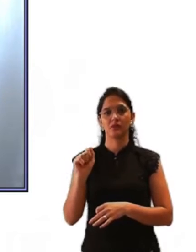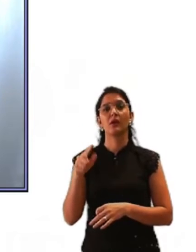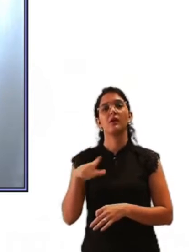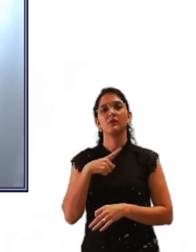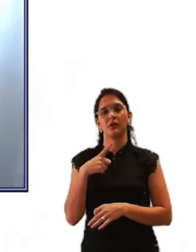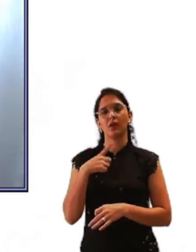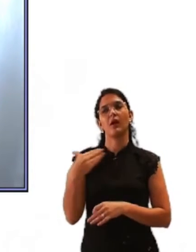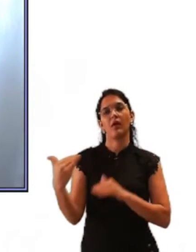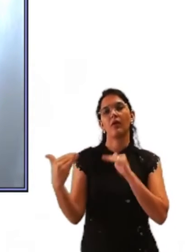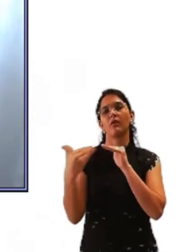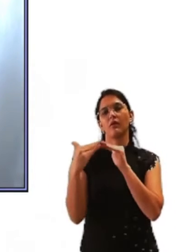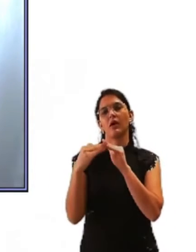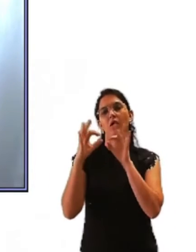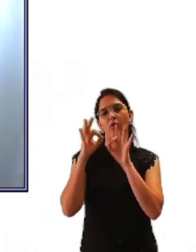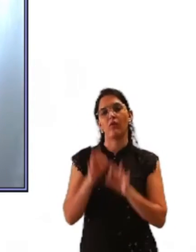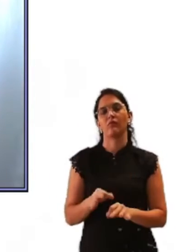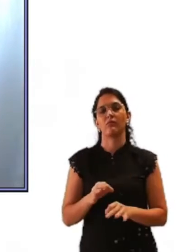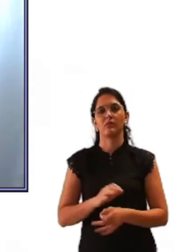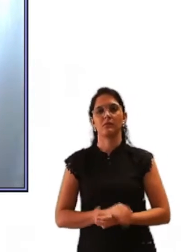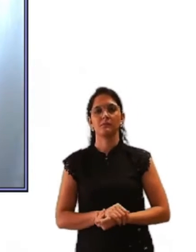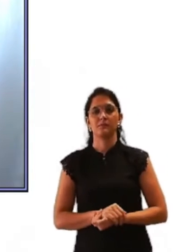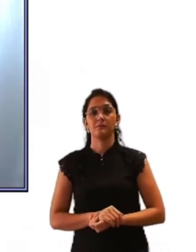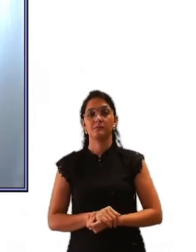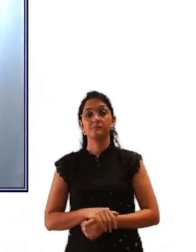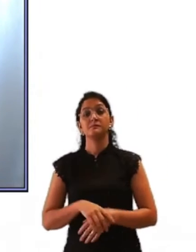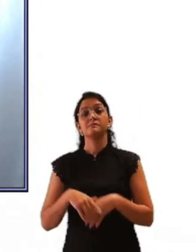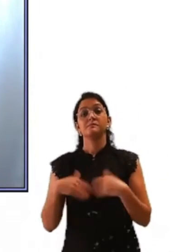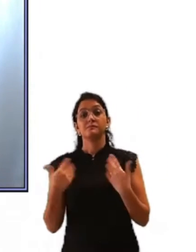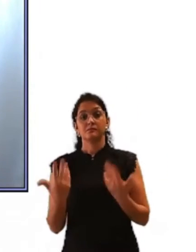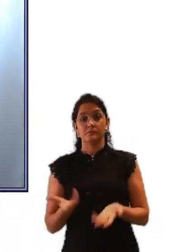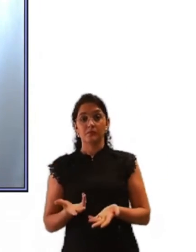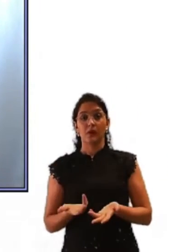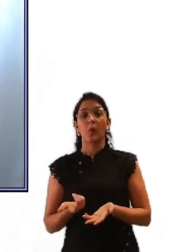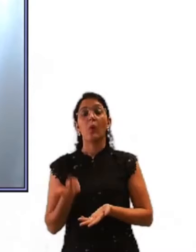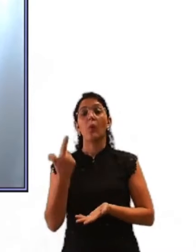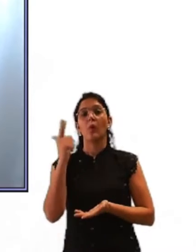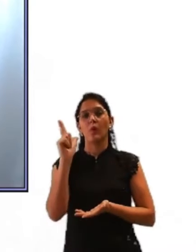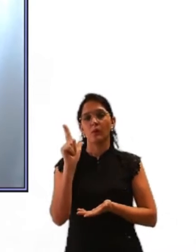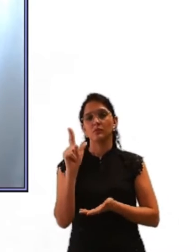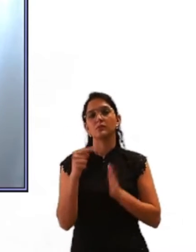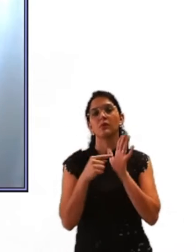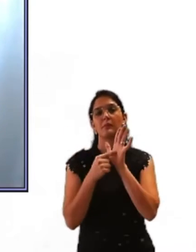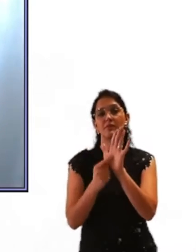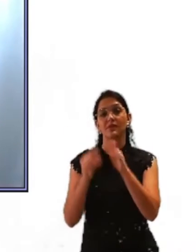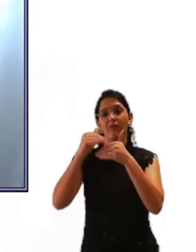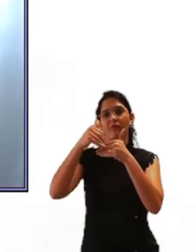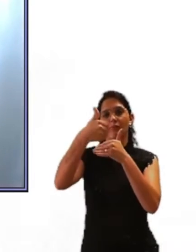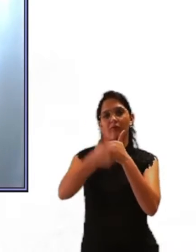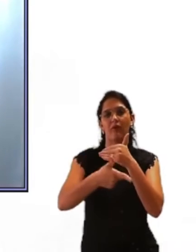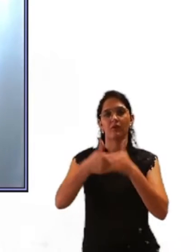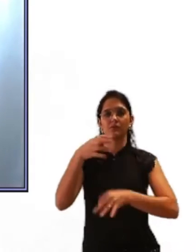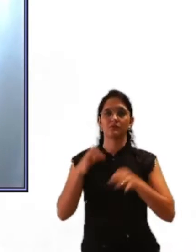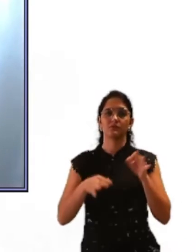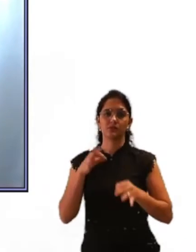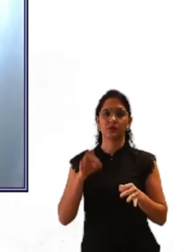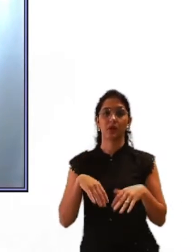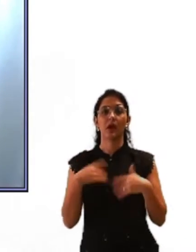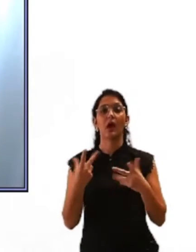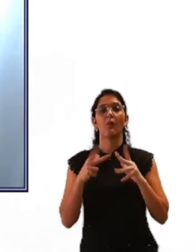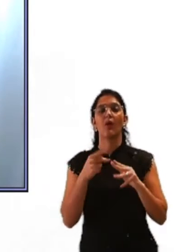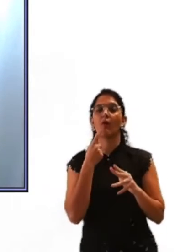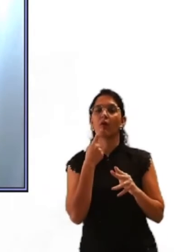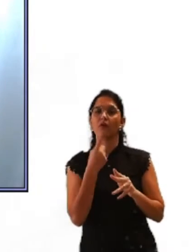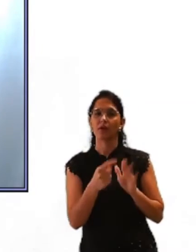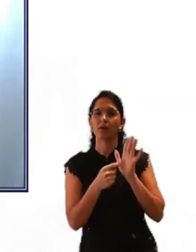confirmação. Então, mais uma abordagem, né, extrajurídica. Como eu disse para vocês, a ideia é trazer uma apresentação